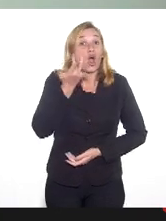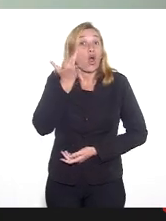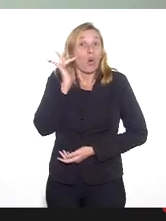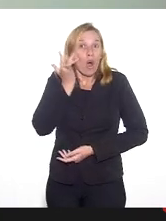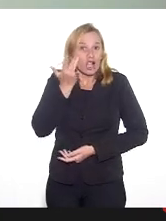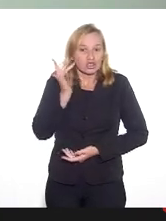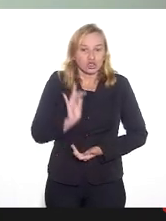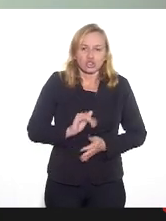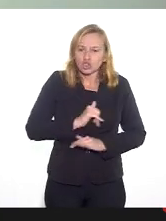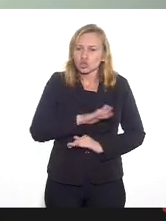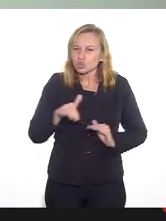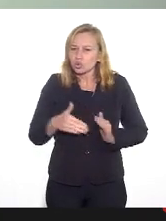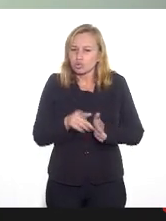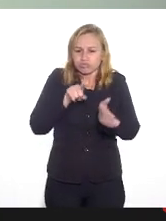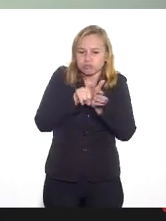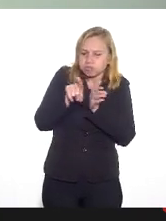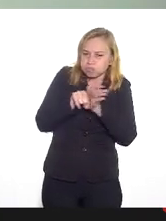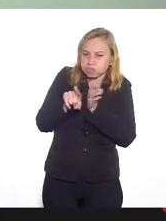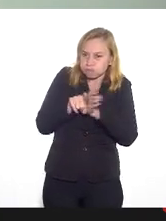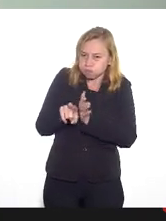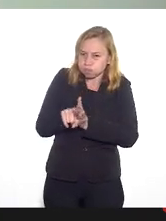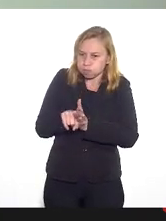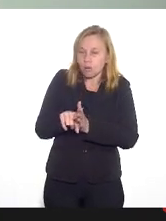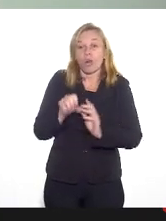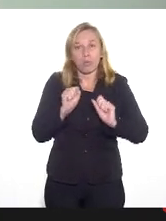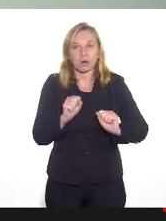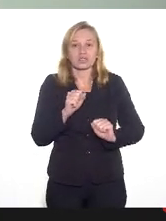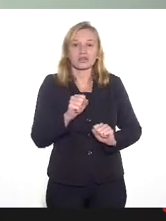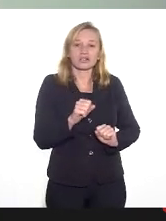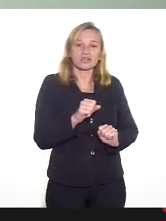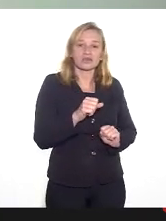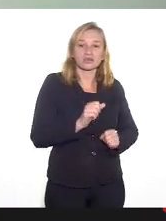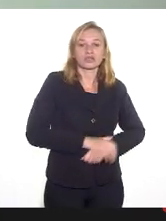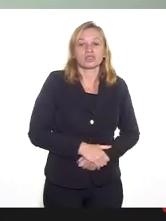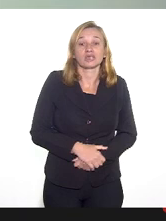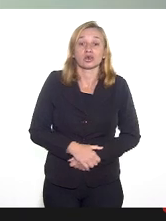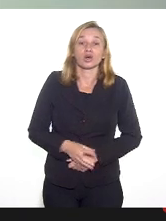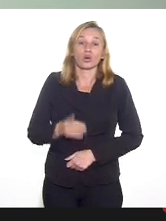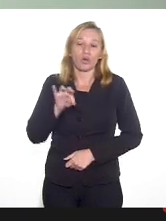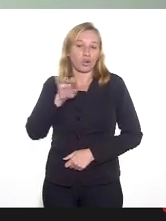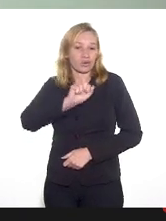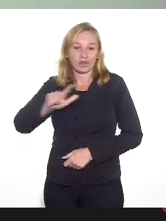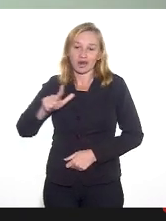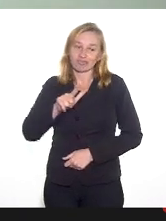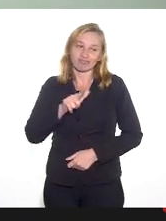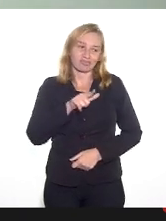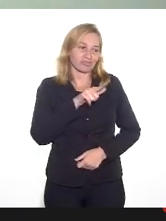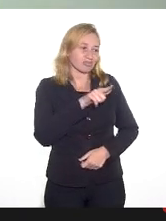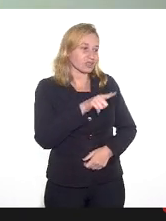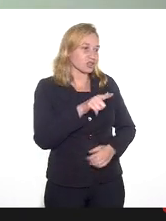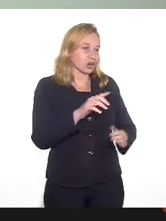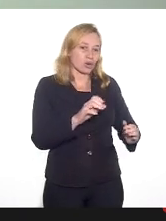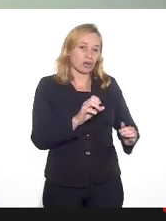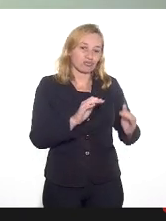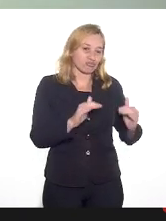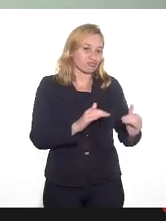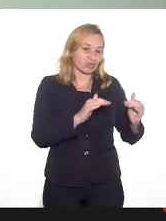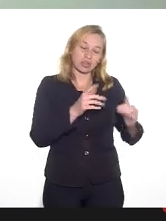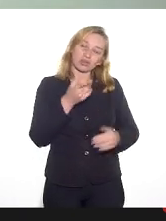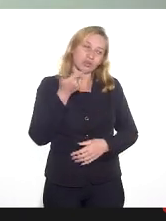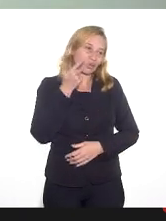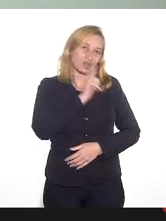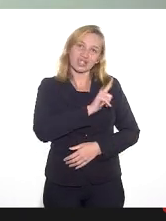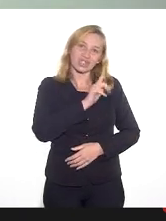que todas as perguntas que eu possa fazer, o coronel Polito não vai ter condição de responder.